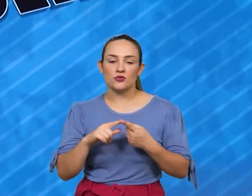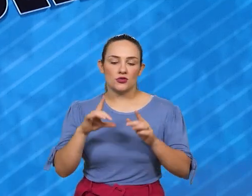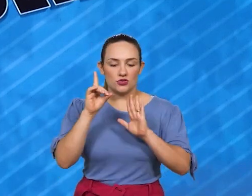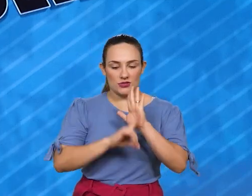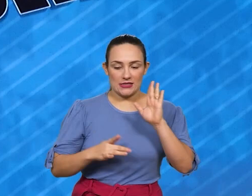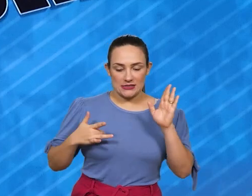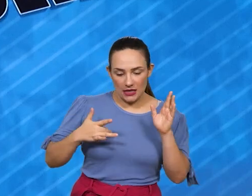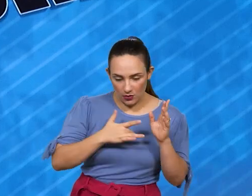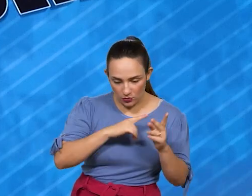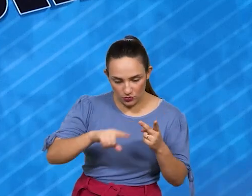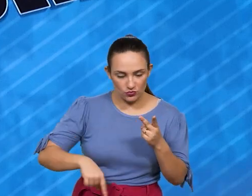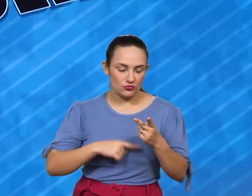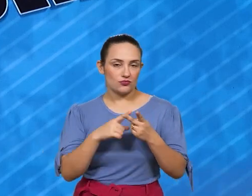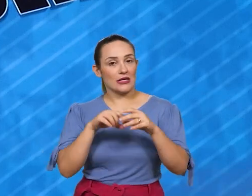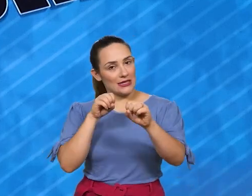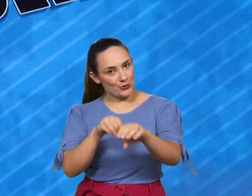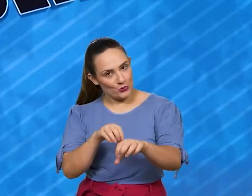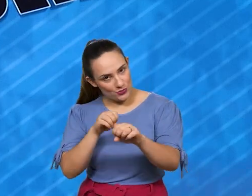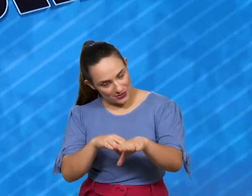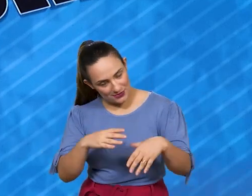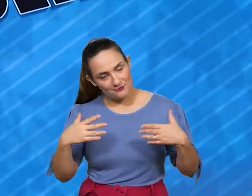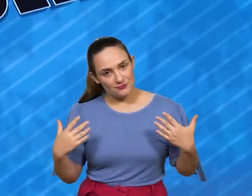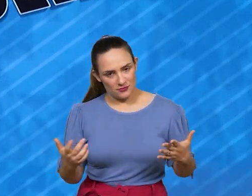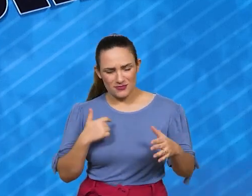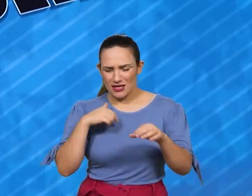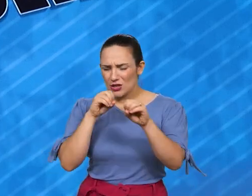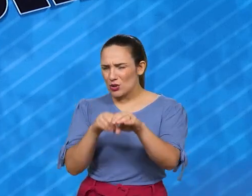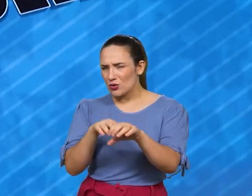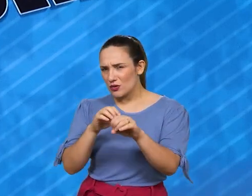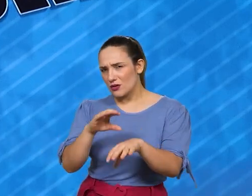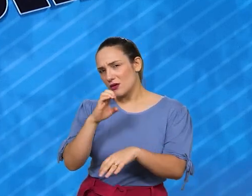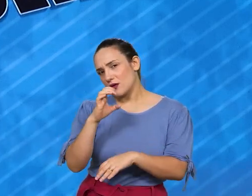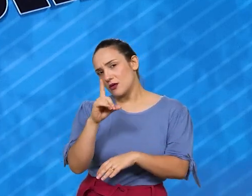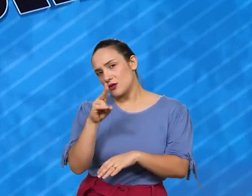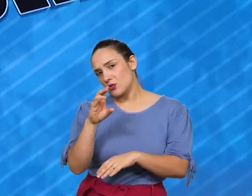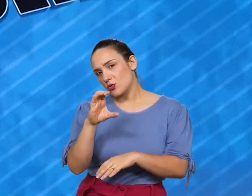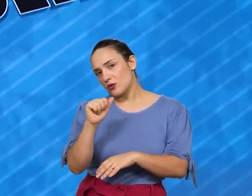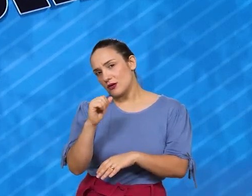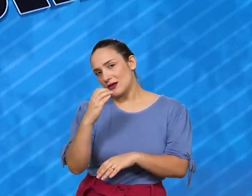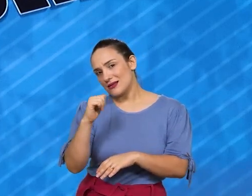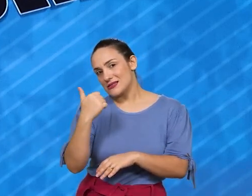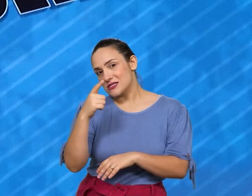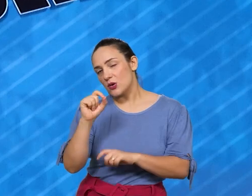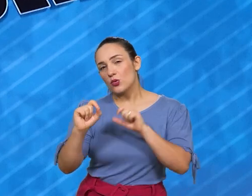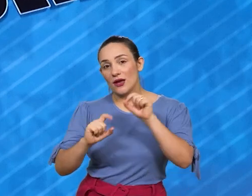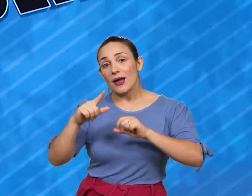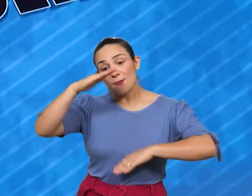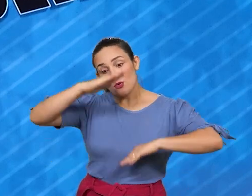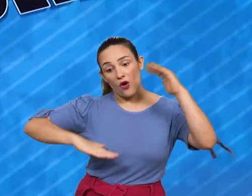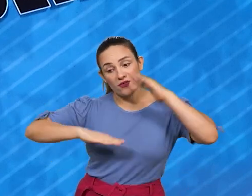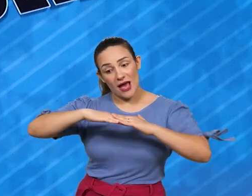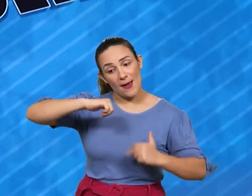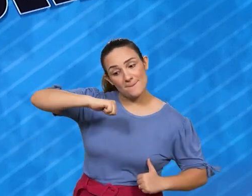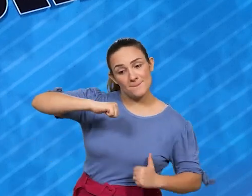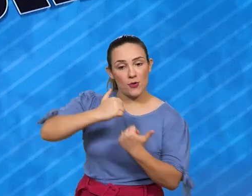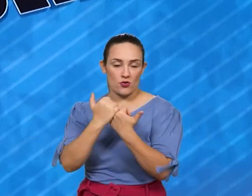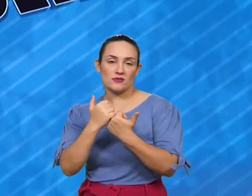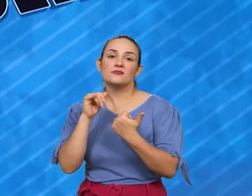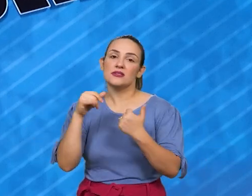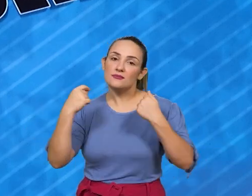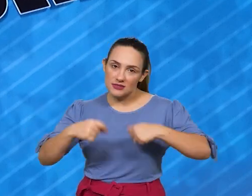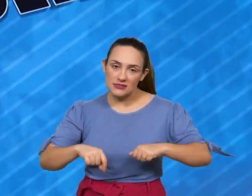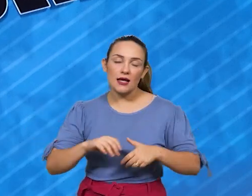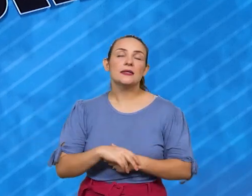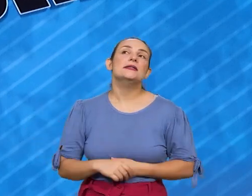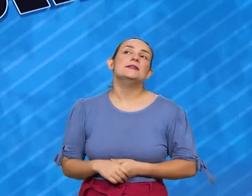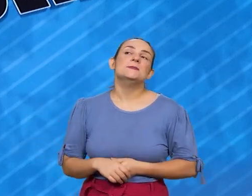gente tem direito à saúde, direito à educação, e quando a gente fala educação aqui, a gente está falando de um profissional de apoio quando houver